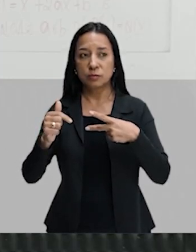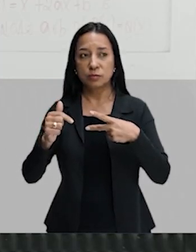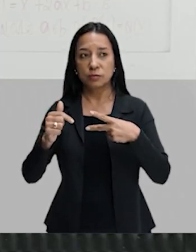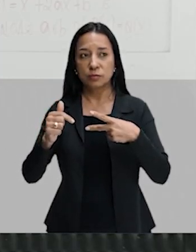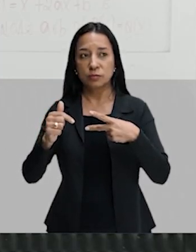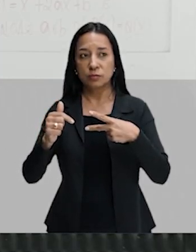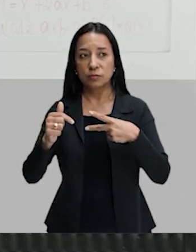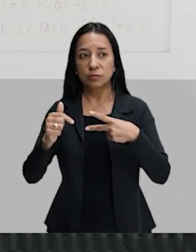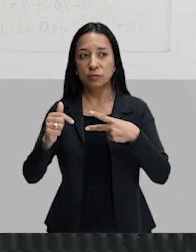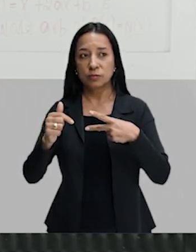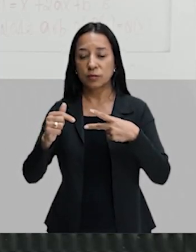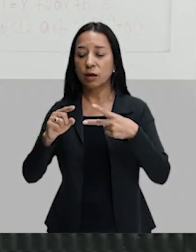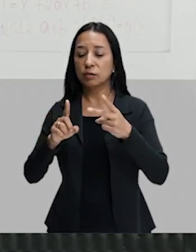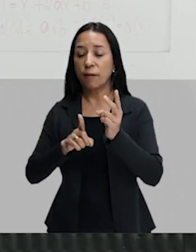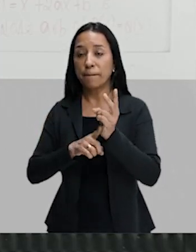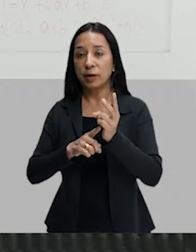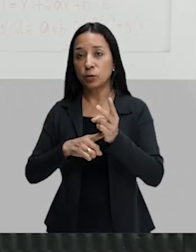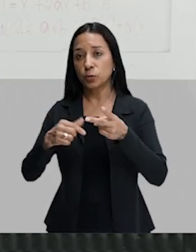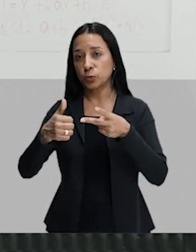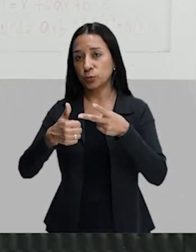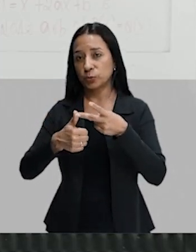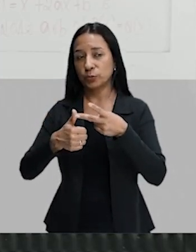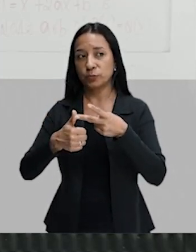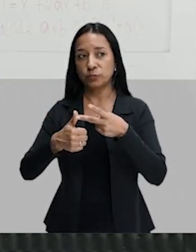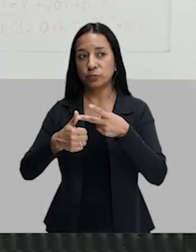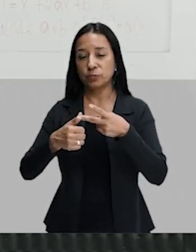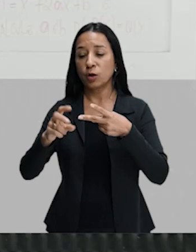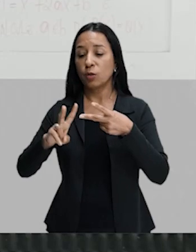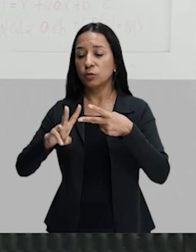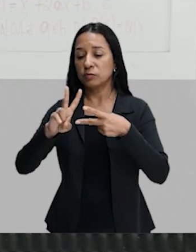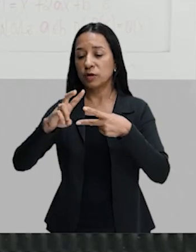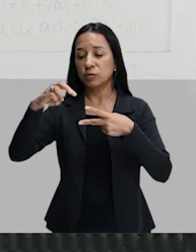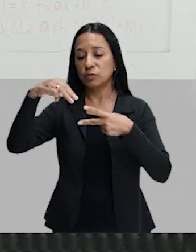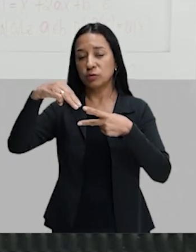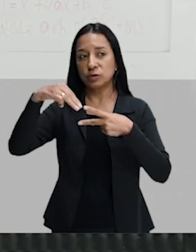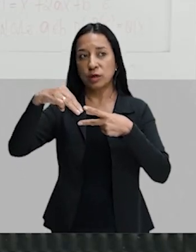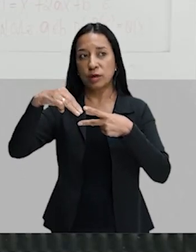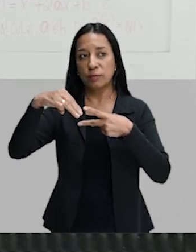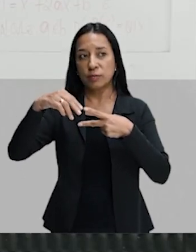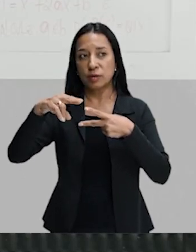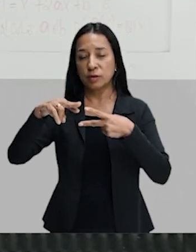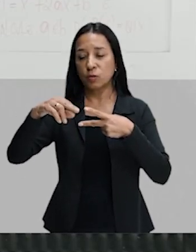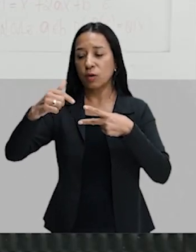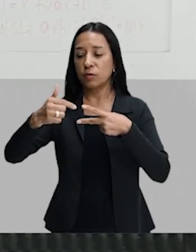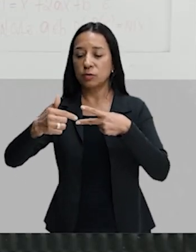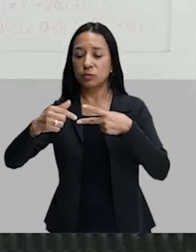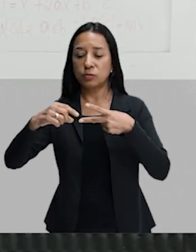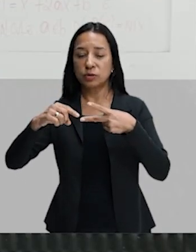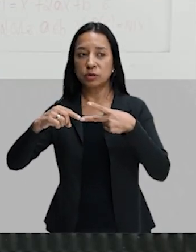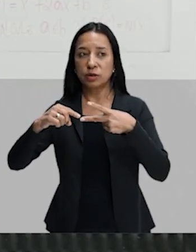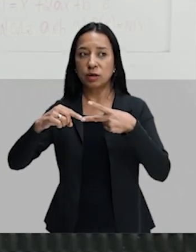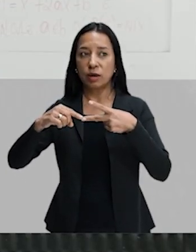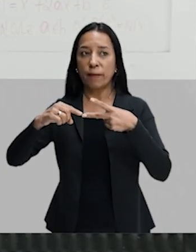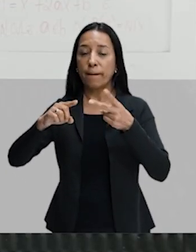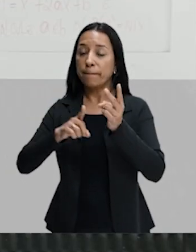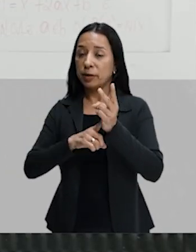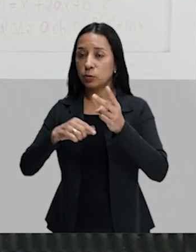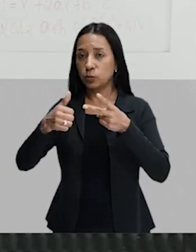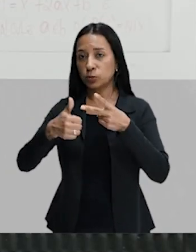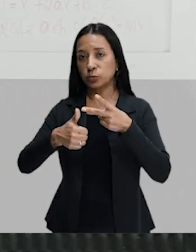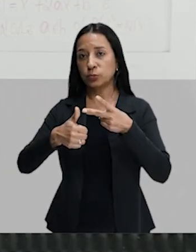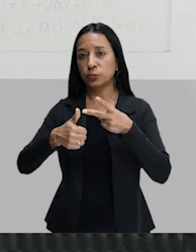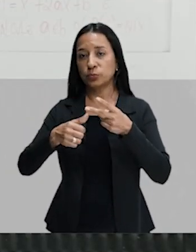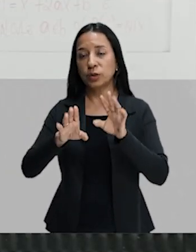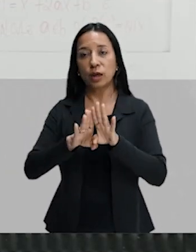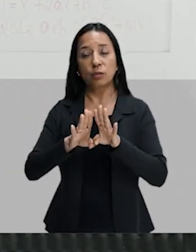dá menos 1. Ó, encontrei os valores de m, né? O m pode ser 2 e pode ser o menos 1. Agora, turma,